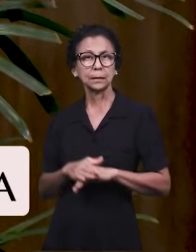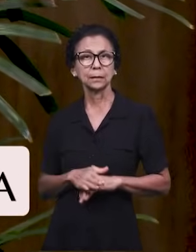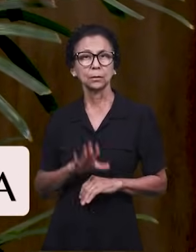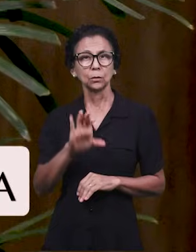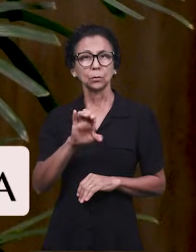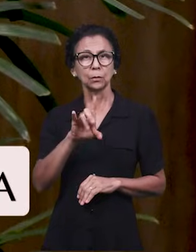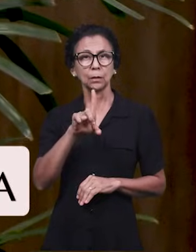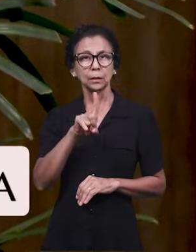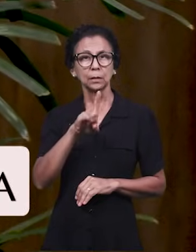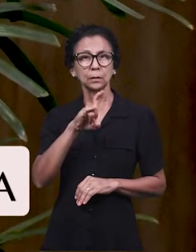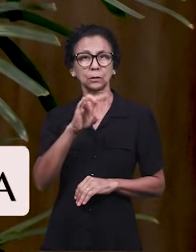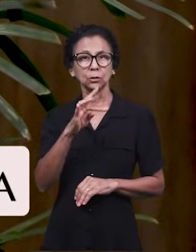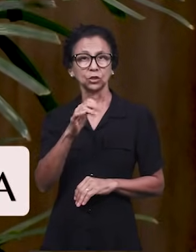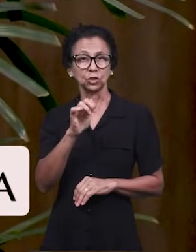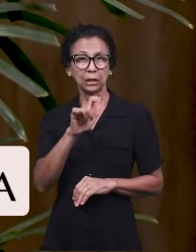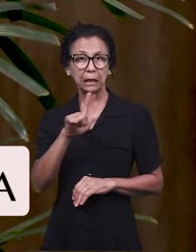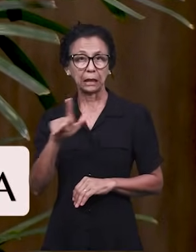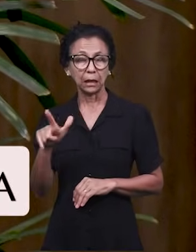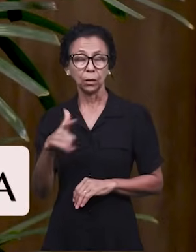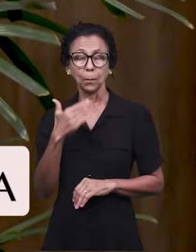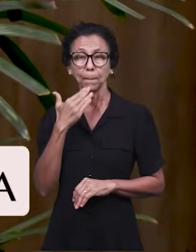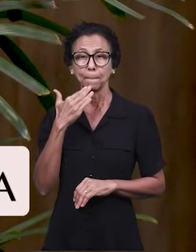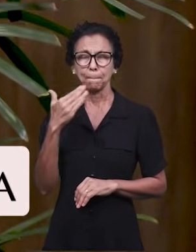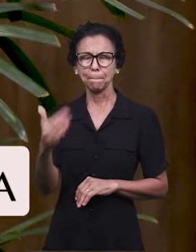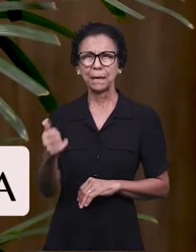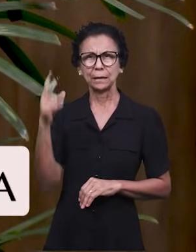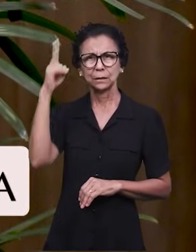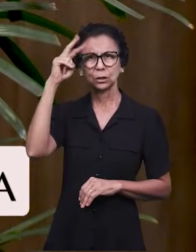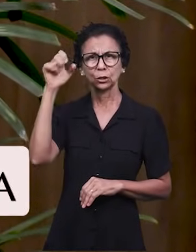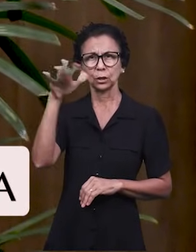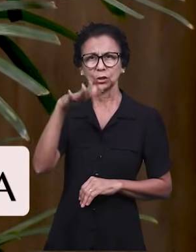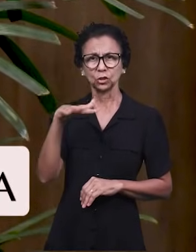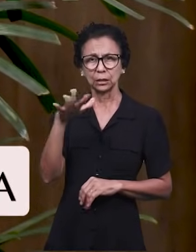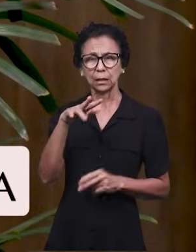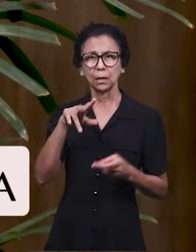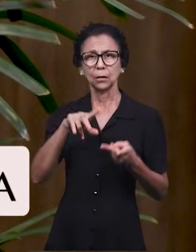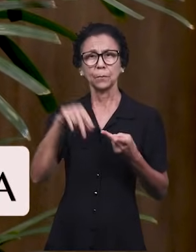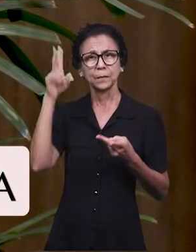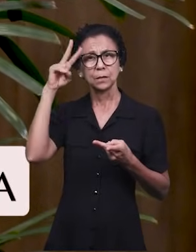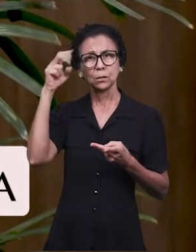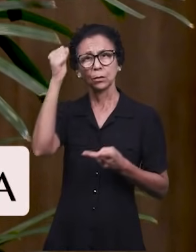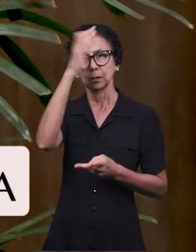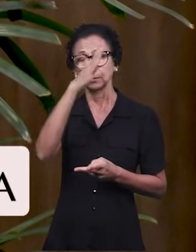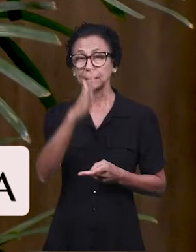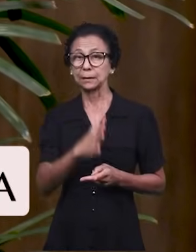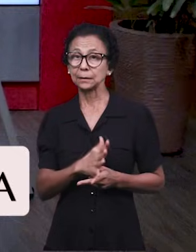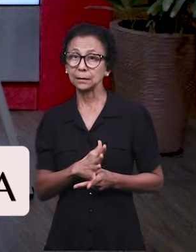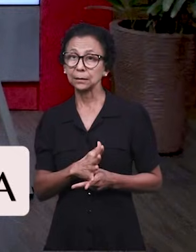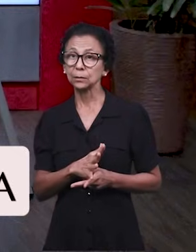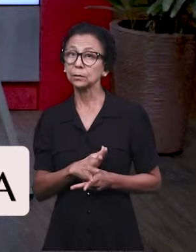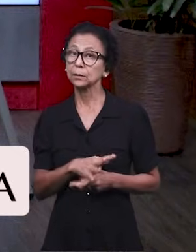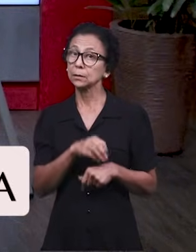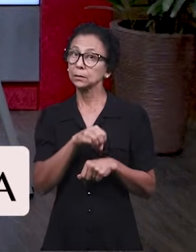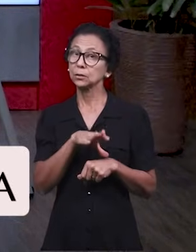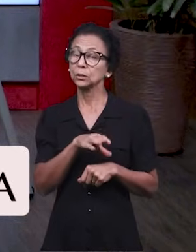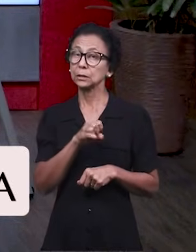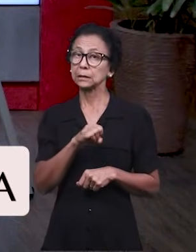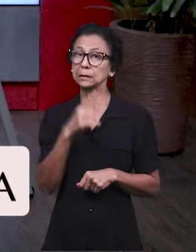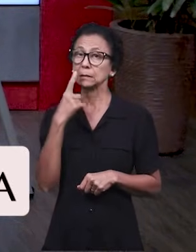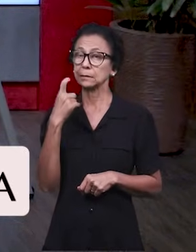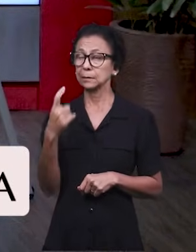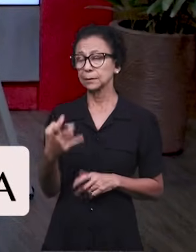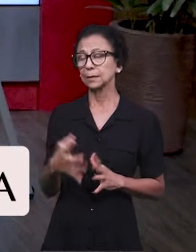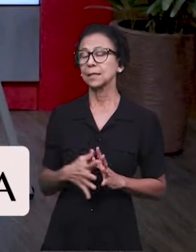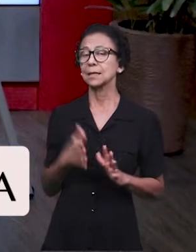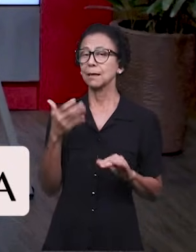são exigidas. História geral, história do Brasil. Né? Então já vai a dica aí, quem tem interesse, né, em percorrer essa